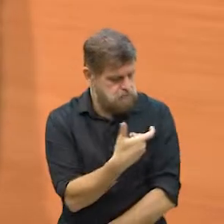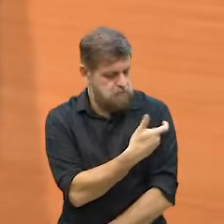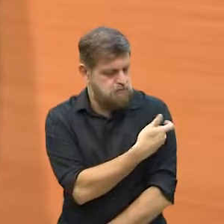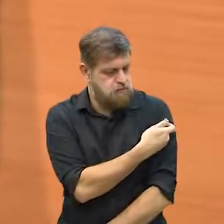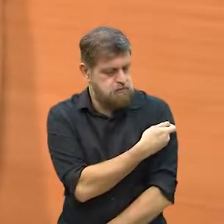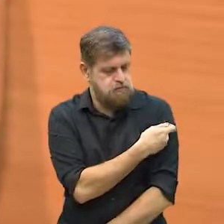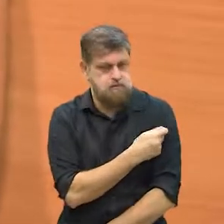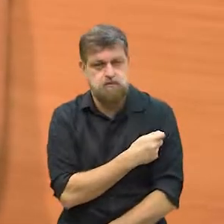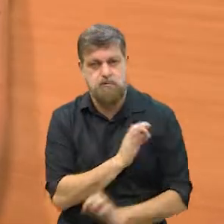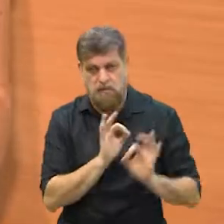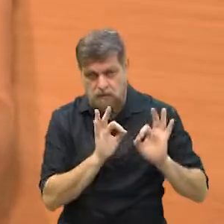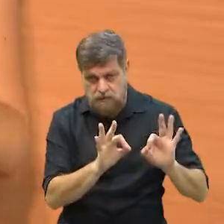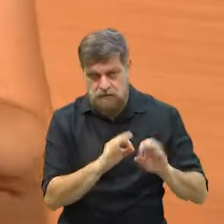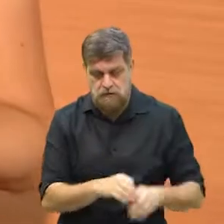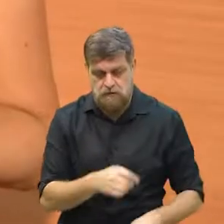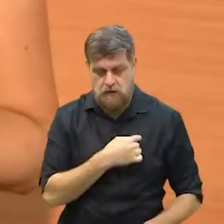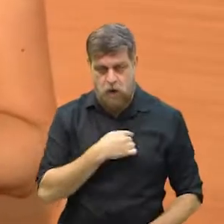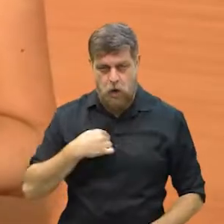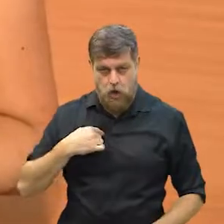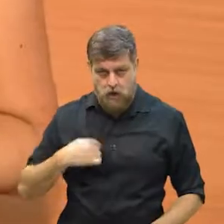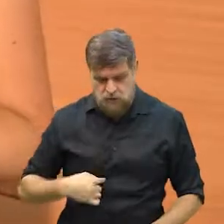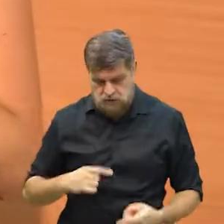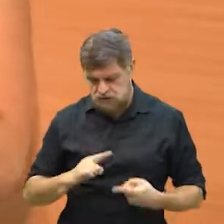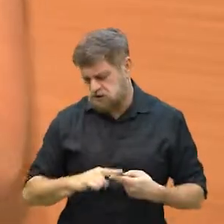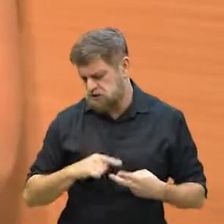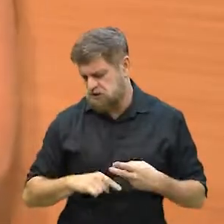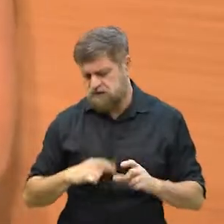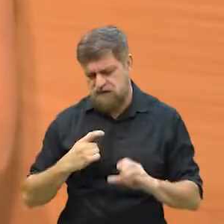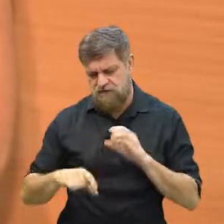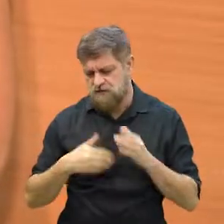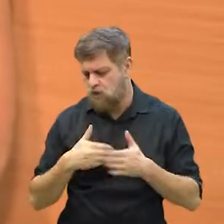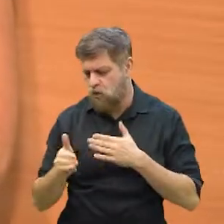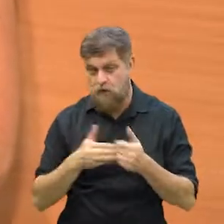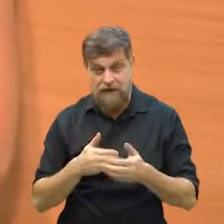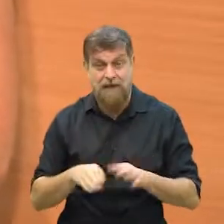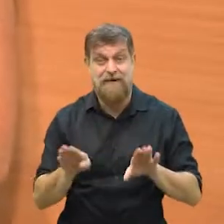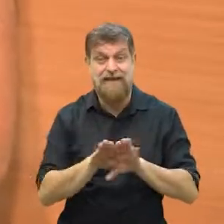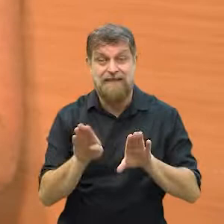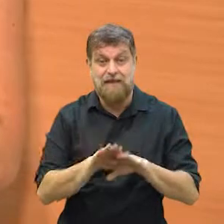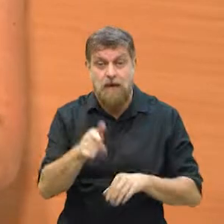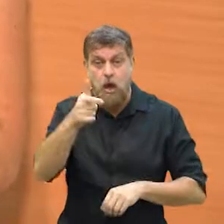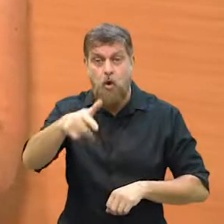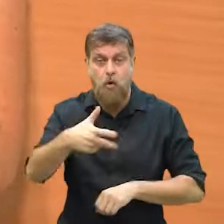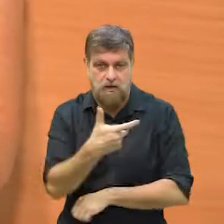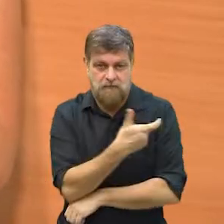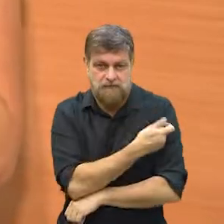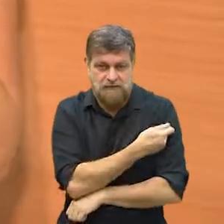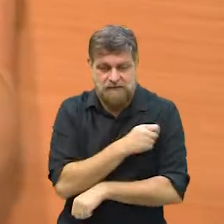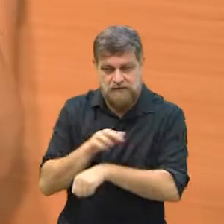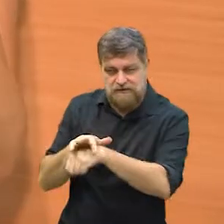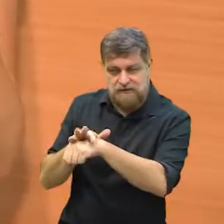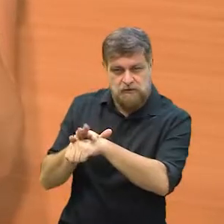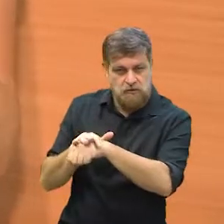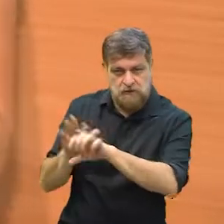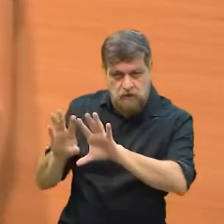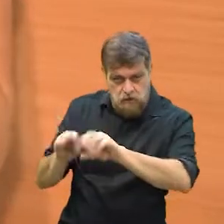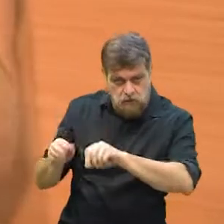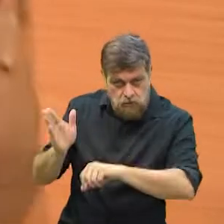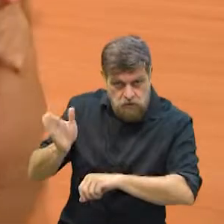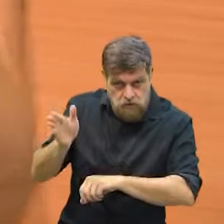no braço, não apenas a vacina da Covid, mas outras vacinas também, quer dizer, a gente teve doenças que